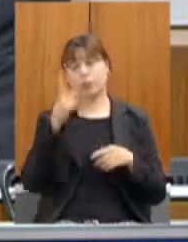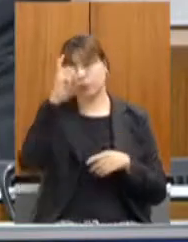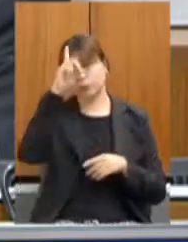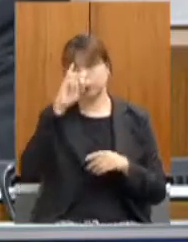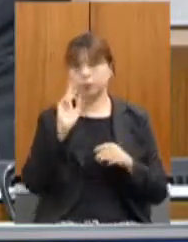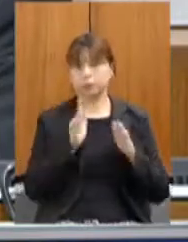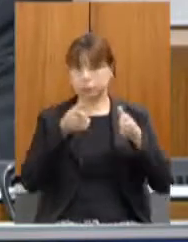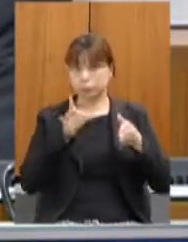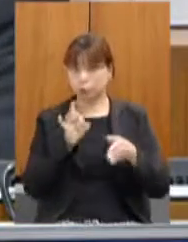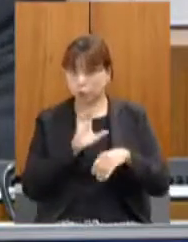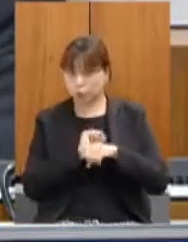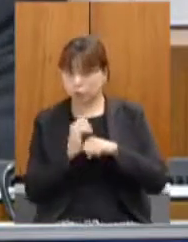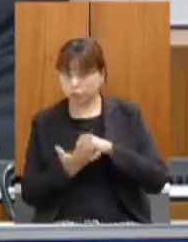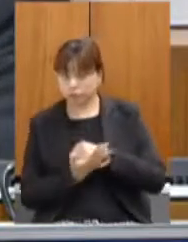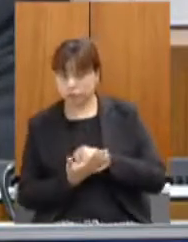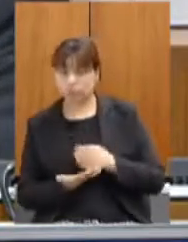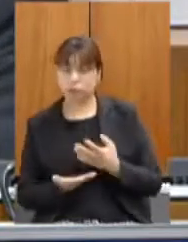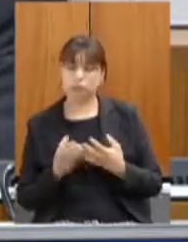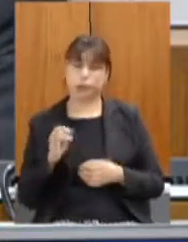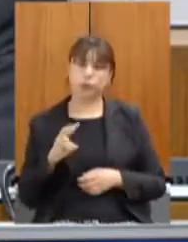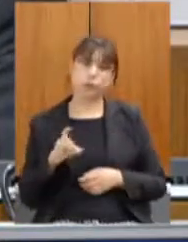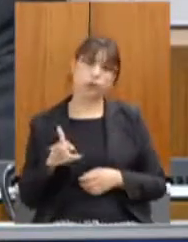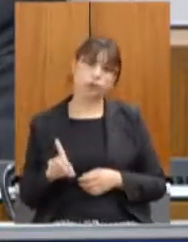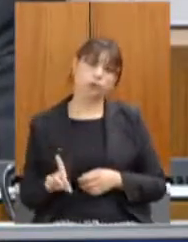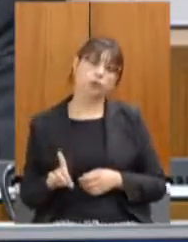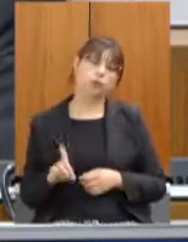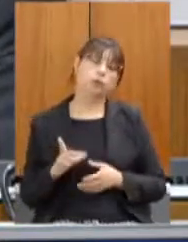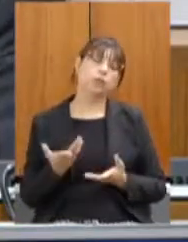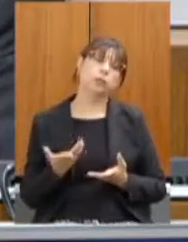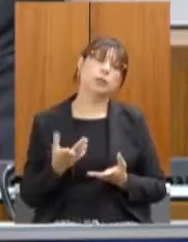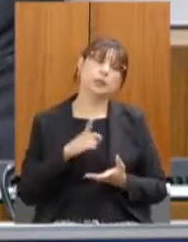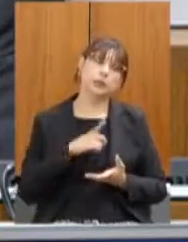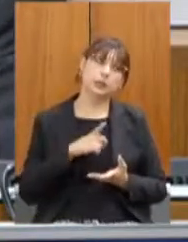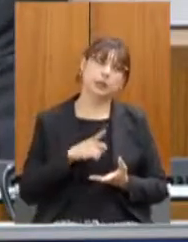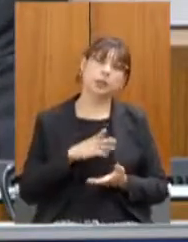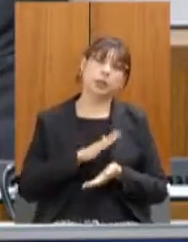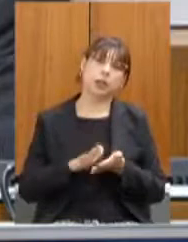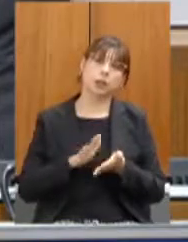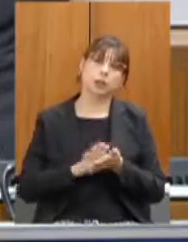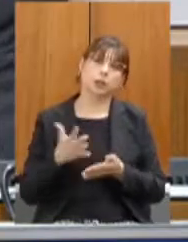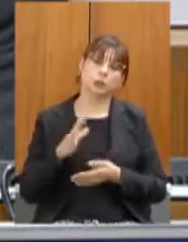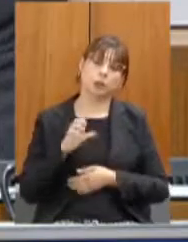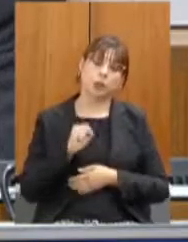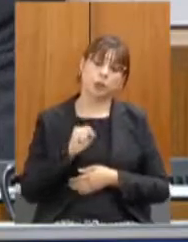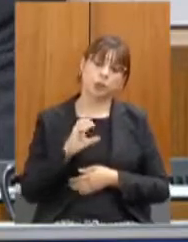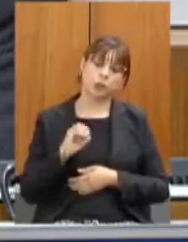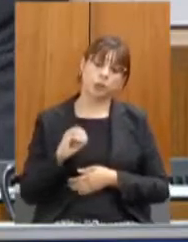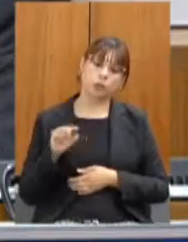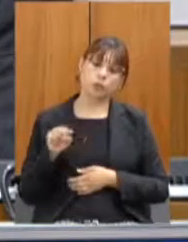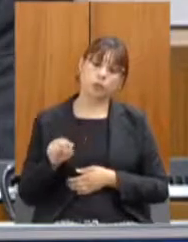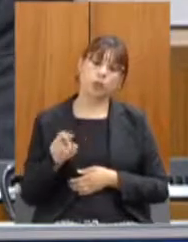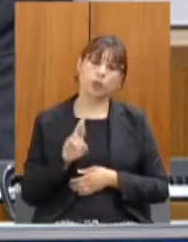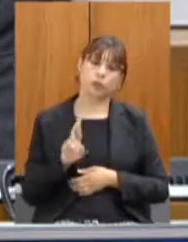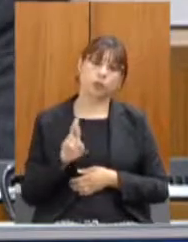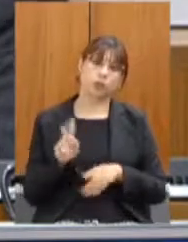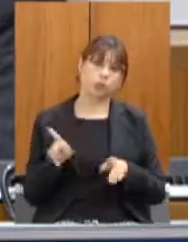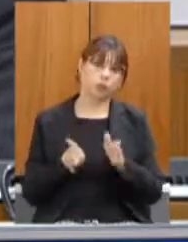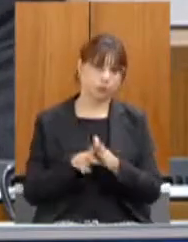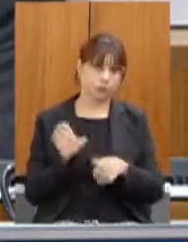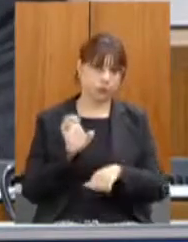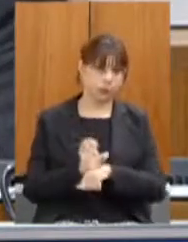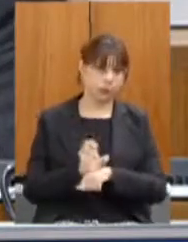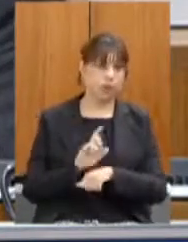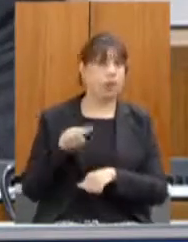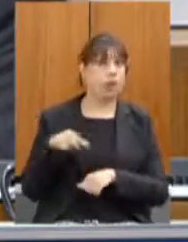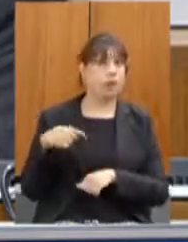um gasto é estrutural na montagem e de 800 mil réis do estado e depois